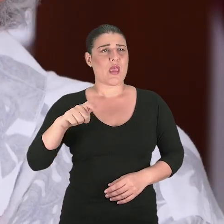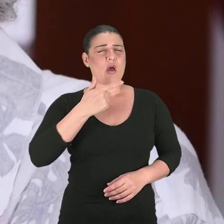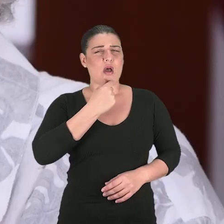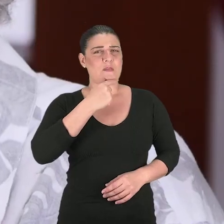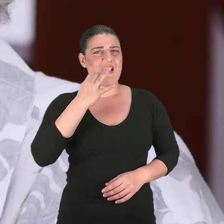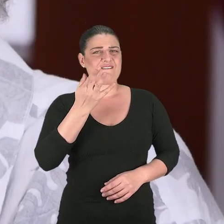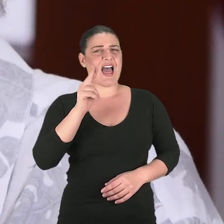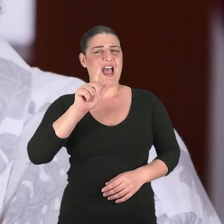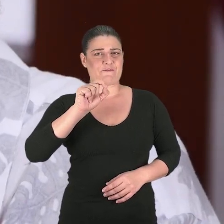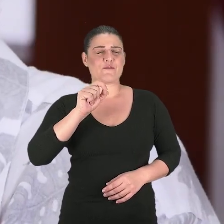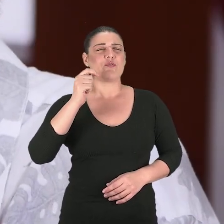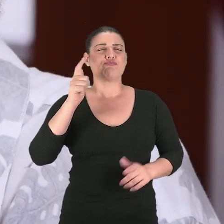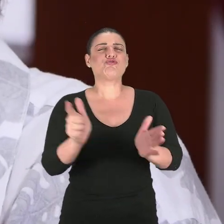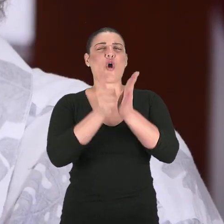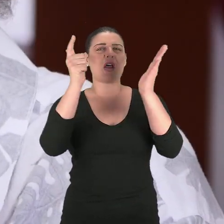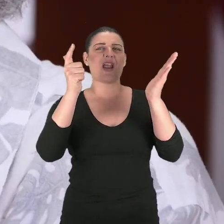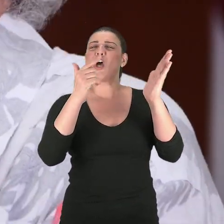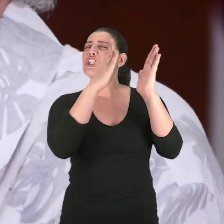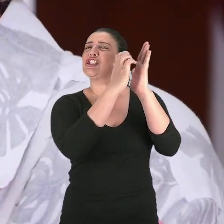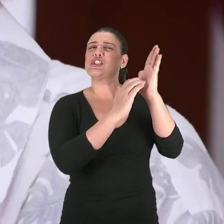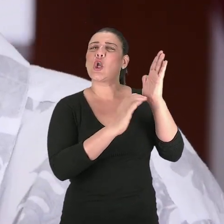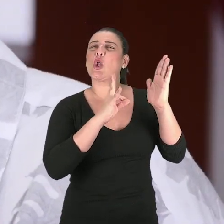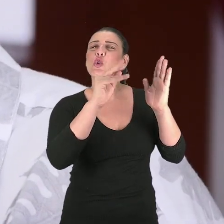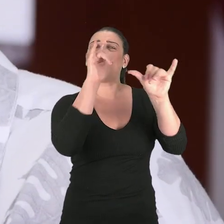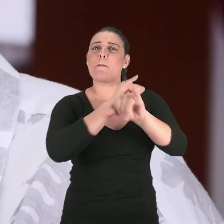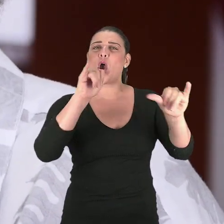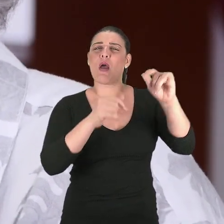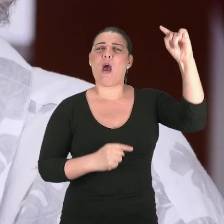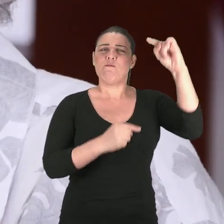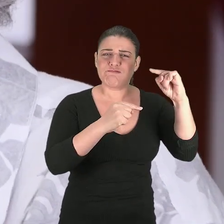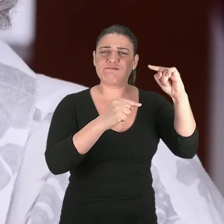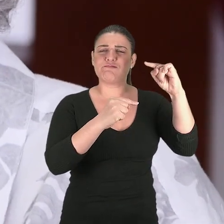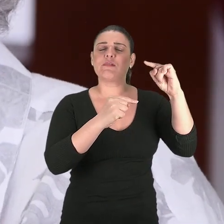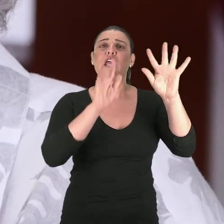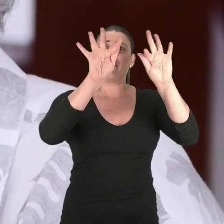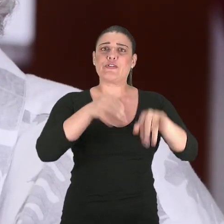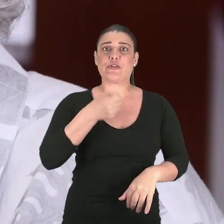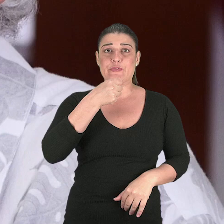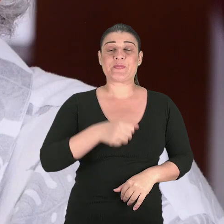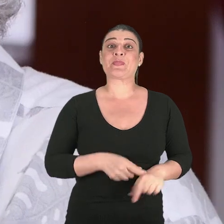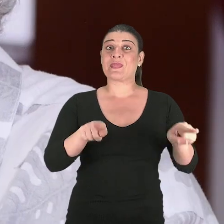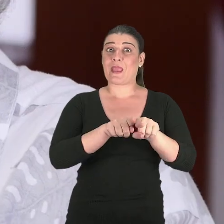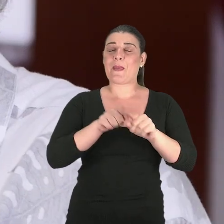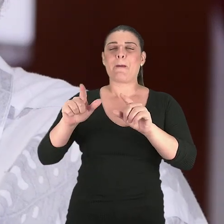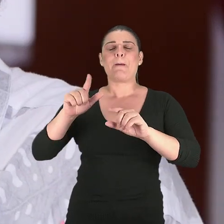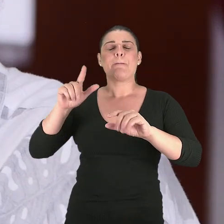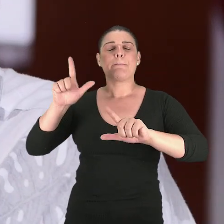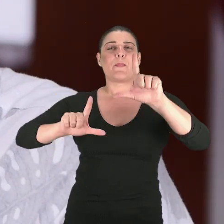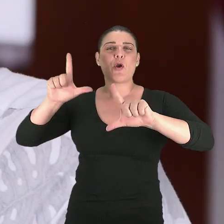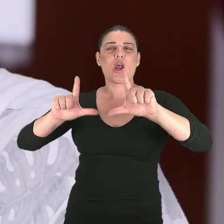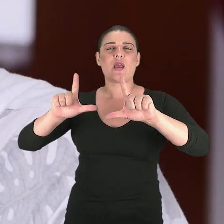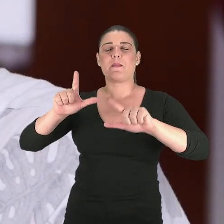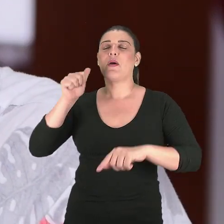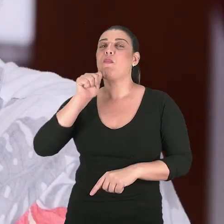do ar, tirando toda a propaganda, traçalhando o poema. Boa noite, Brasil, e terminou. Foi discutido no TV Mulher. A Veja veio aqui e